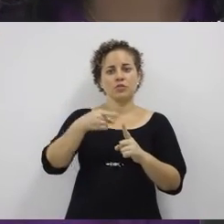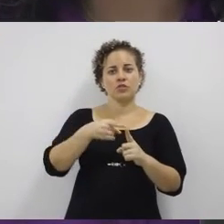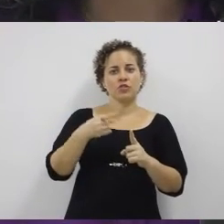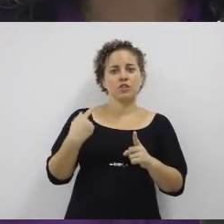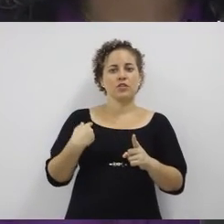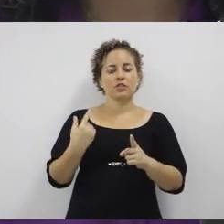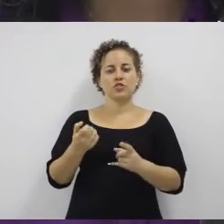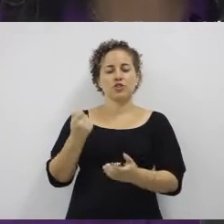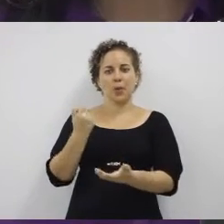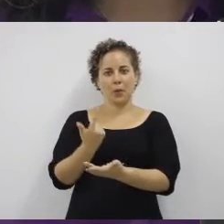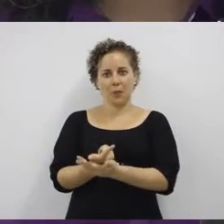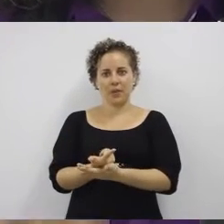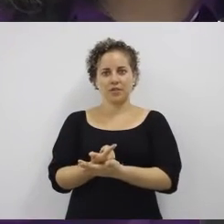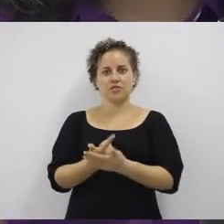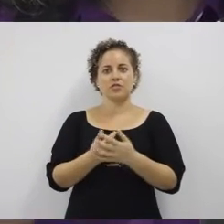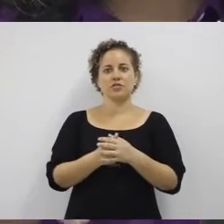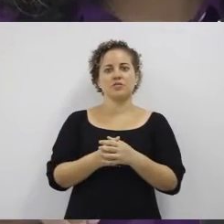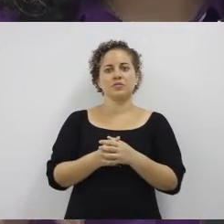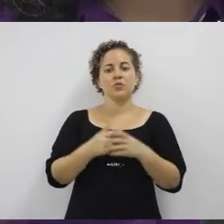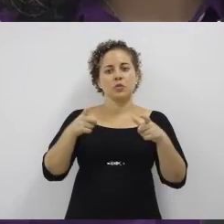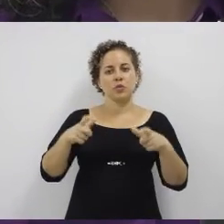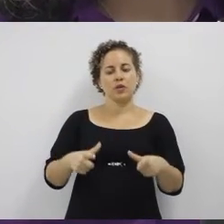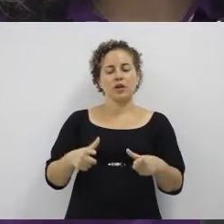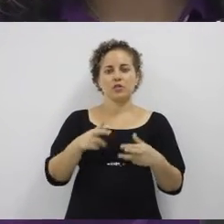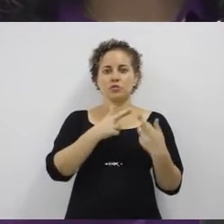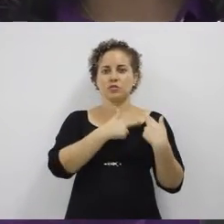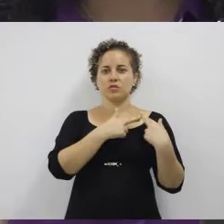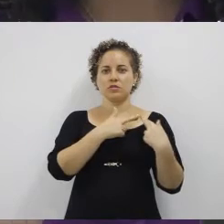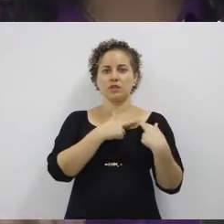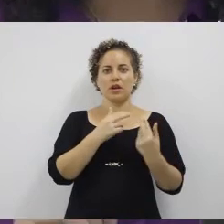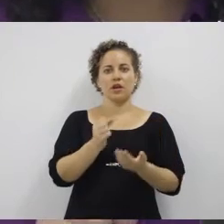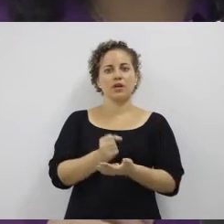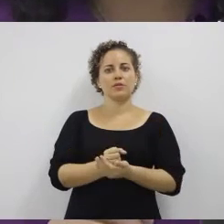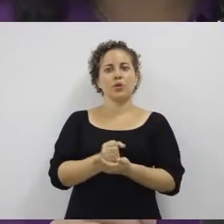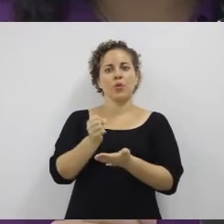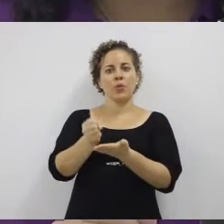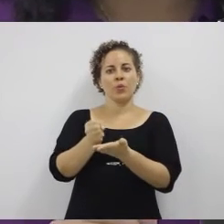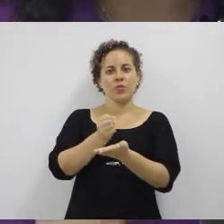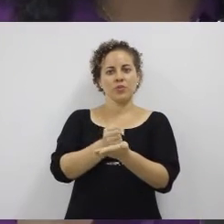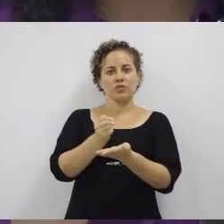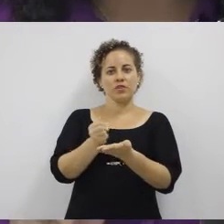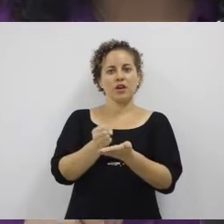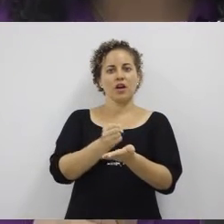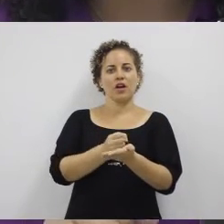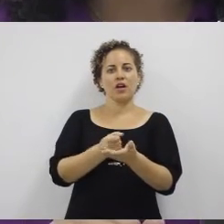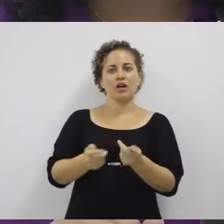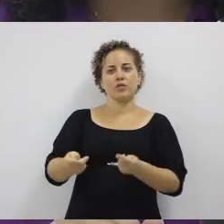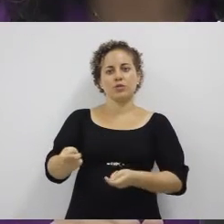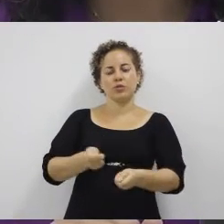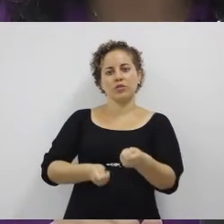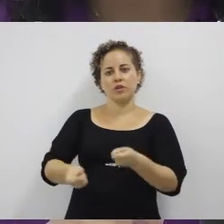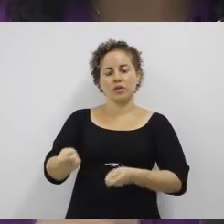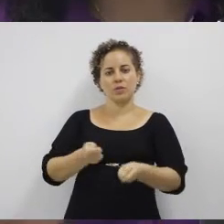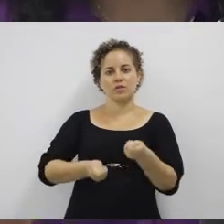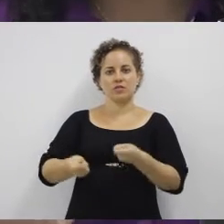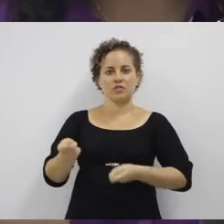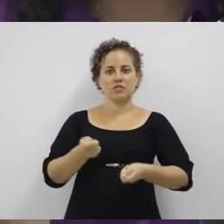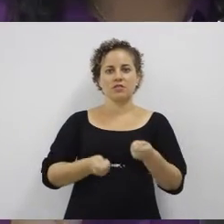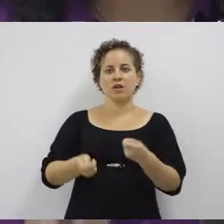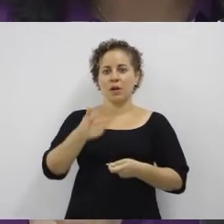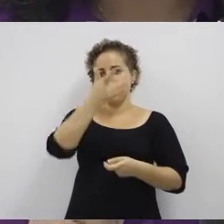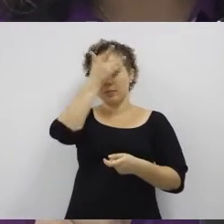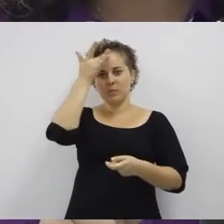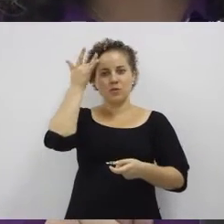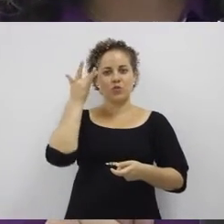função da área de compras. É a área responsável por contratar, desenvolver e negociar com novos fornecedores